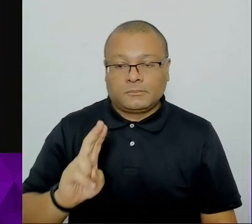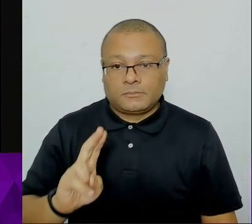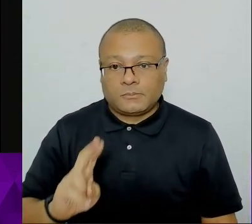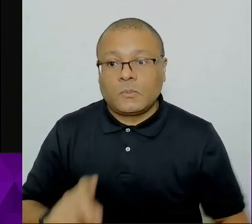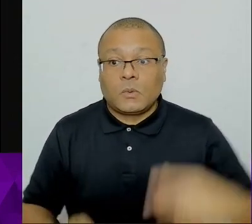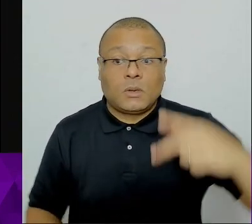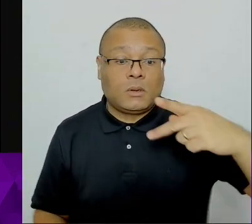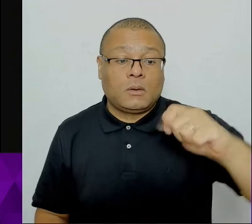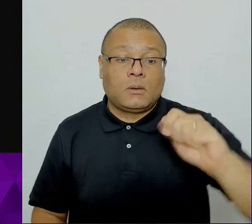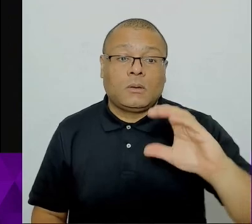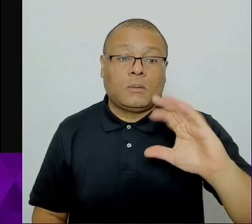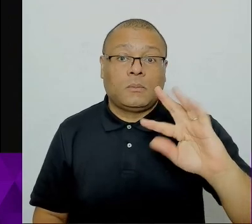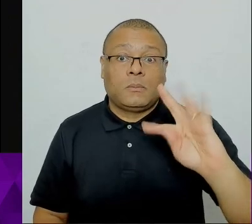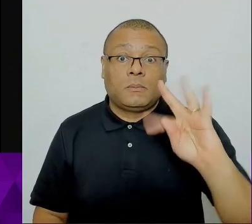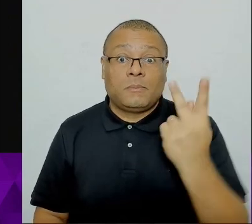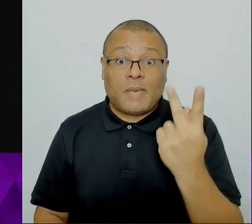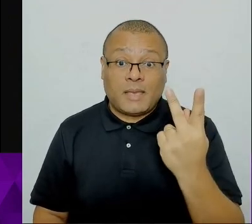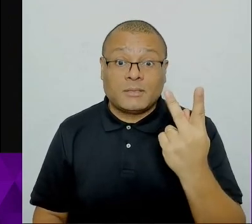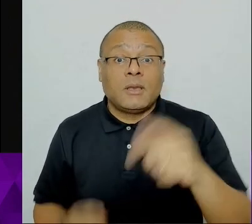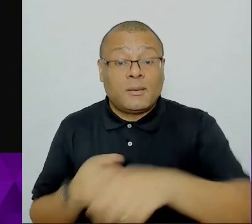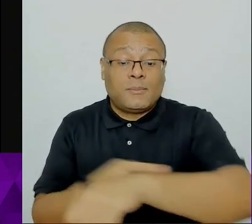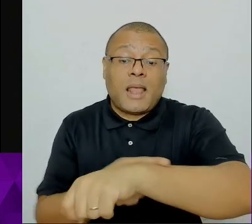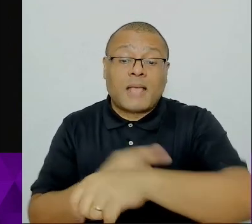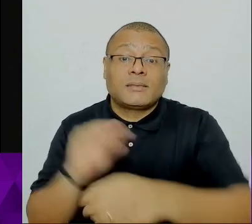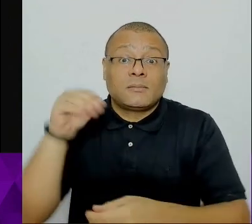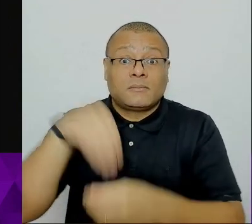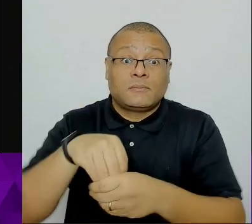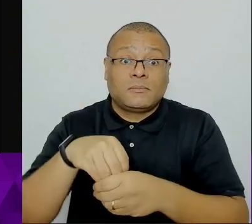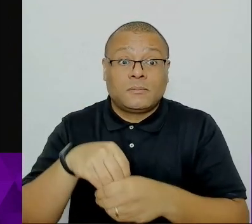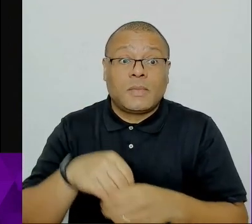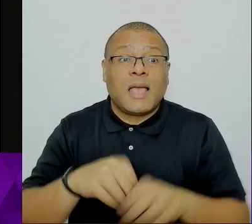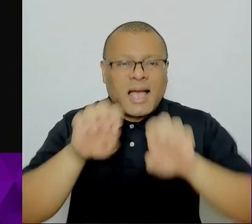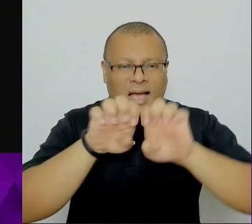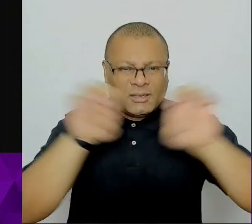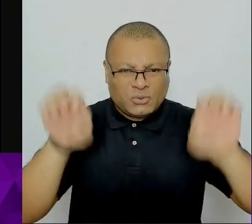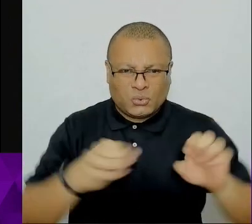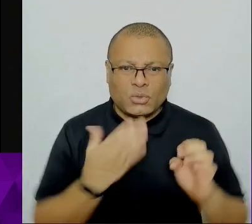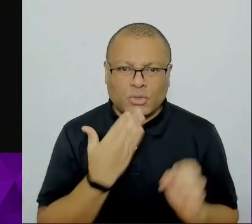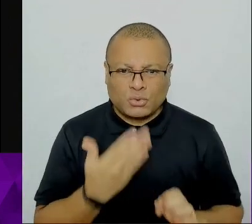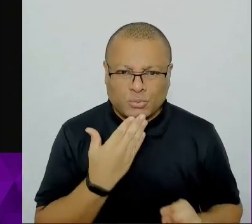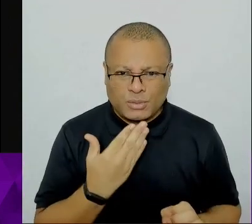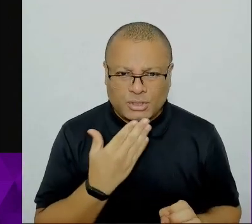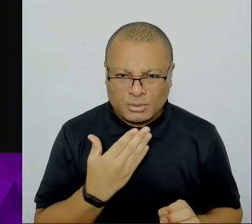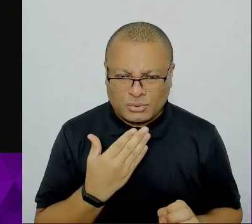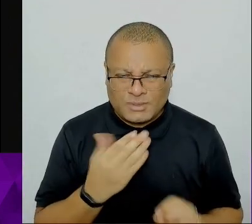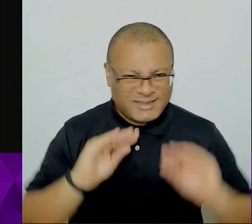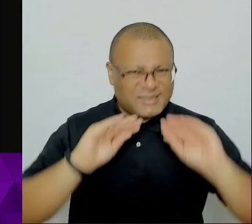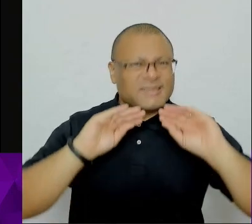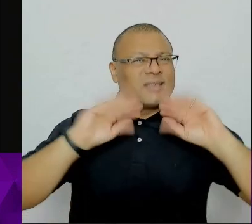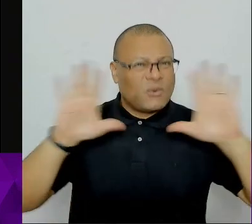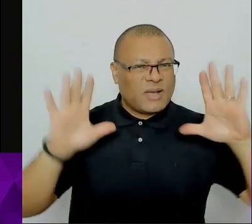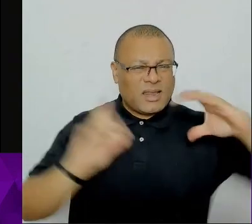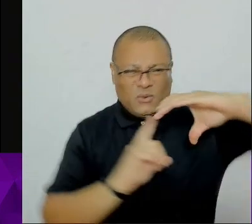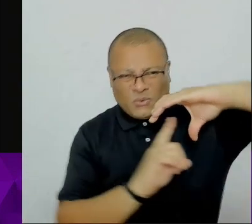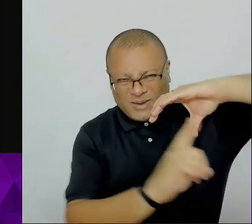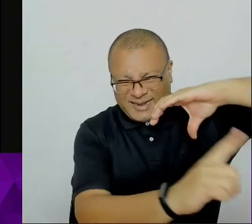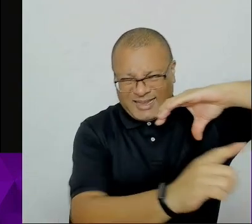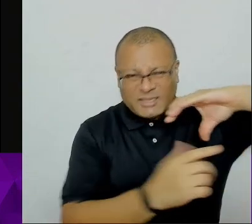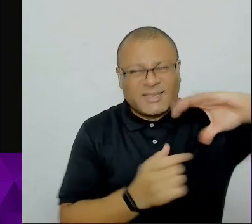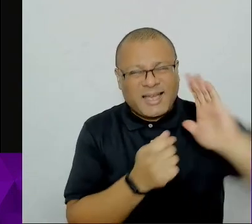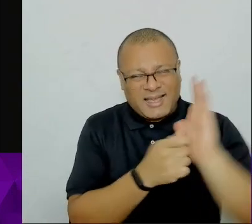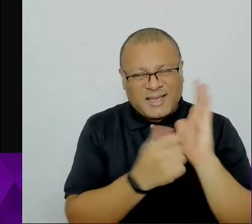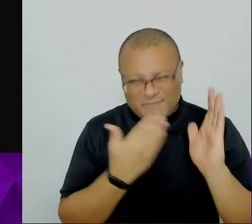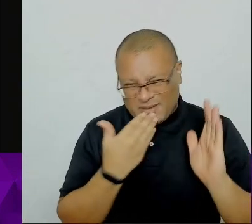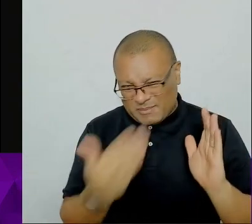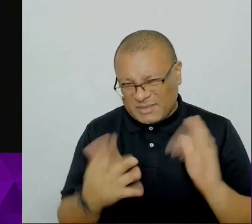por exemplo, criar a raça. A estrutura dessas requisições tão claras, o cliente sabe o que é que ele vai receber e o que é que ele tem que